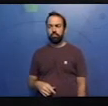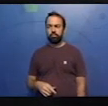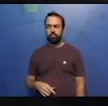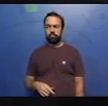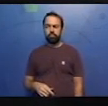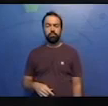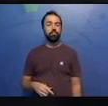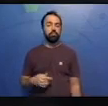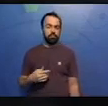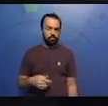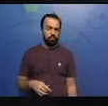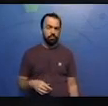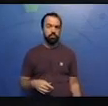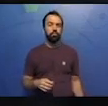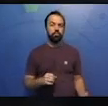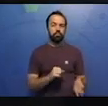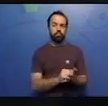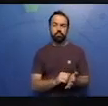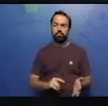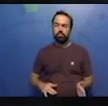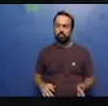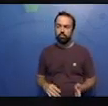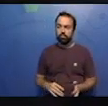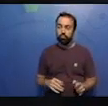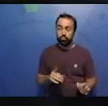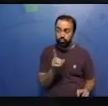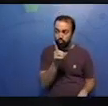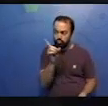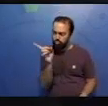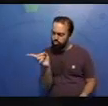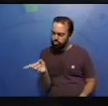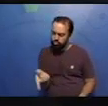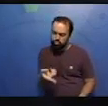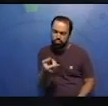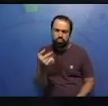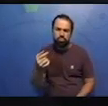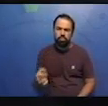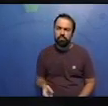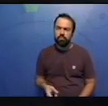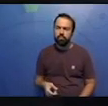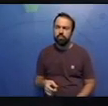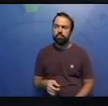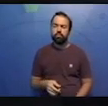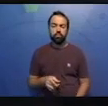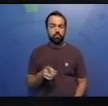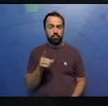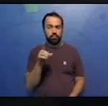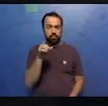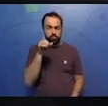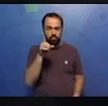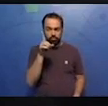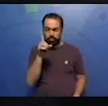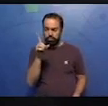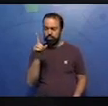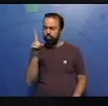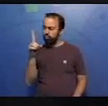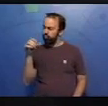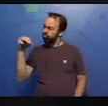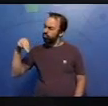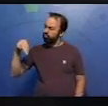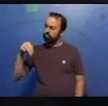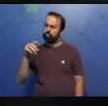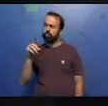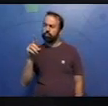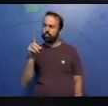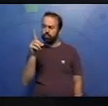Mais um desafio. Olha lá, nossa, cheio de pontinho, professora. Mas cada pontinho desse, olha, 1 minuto. Então